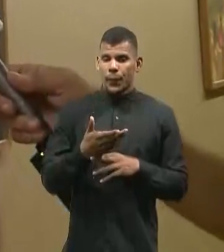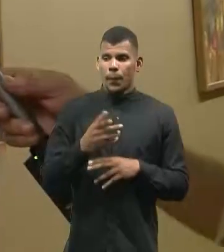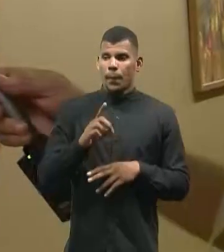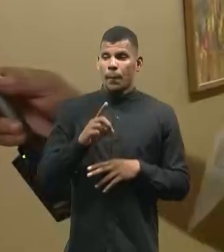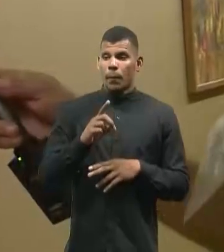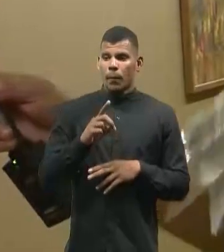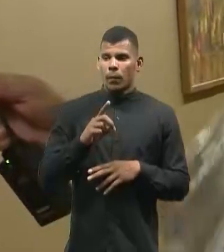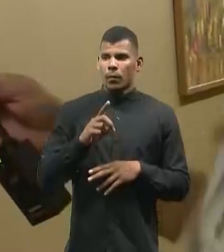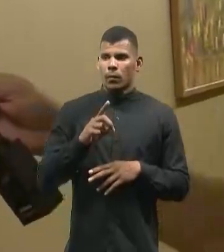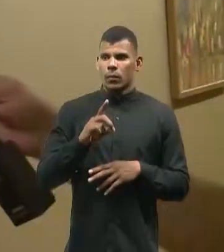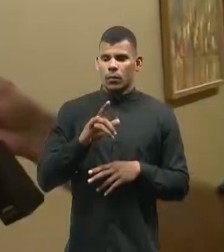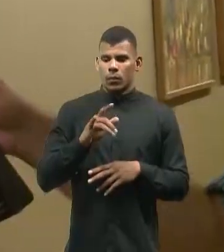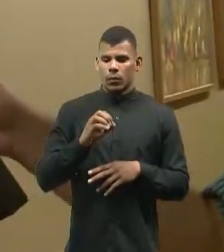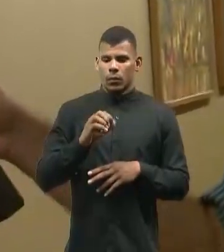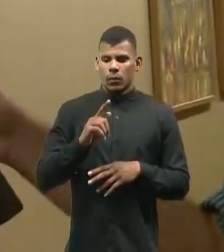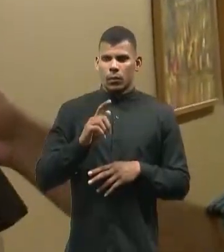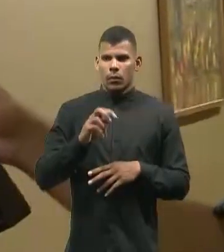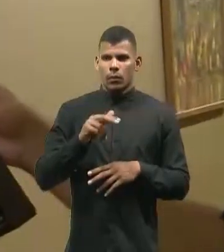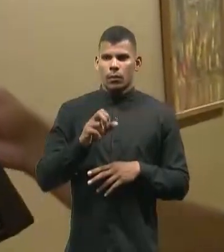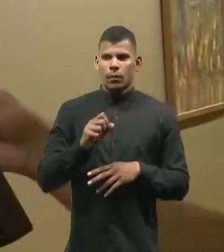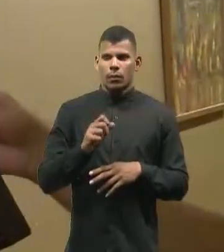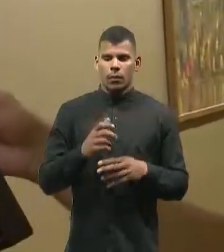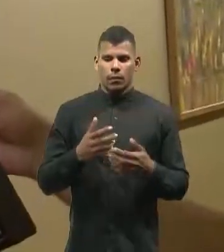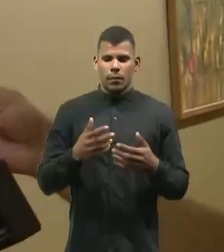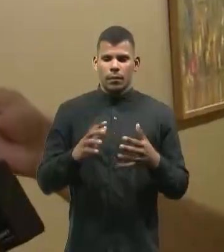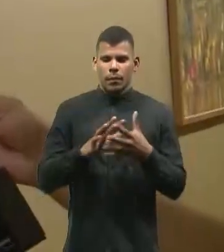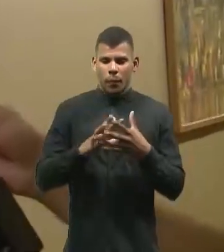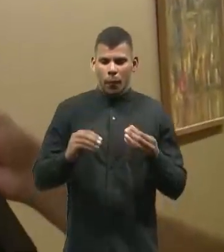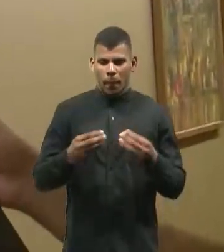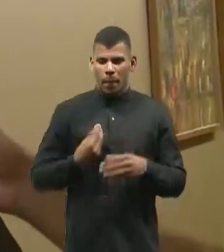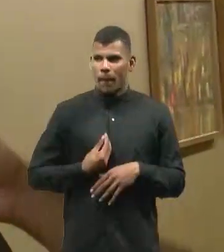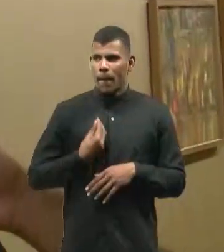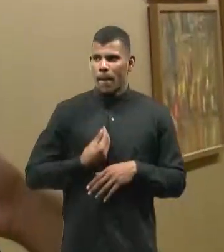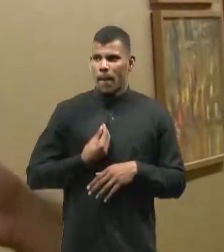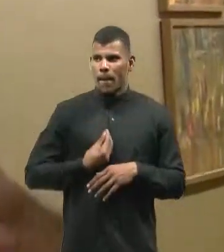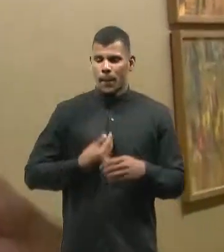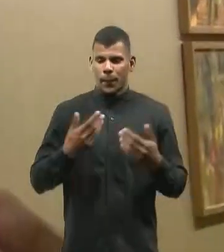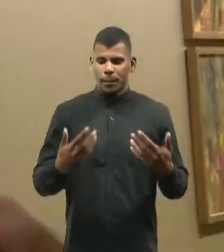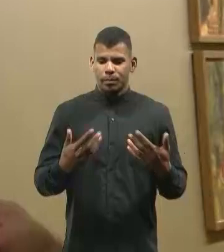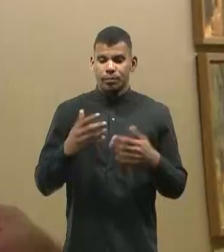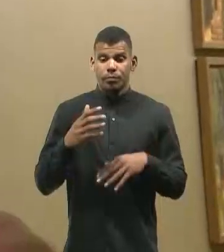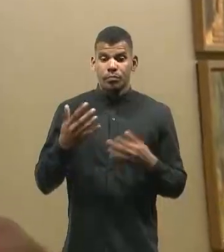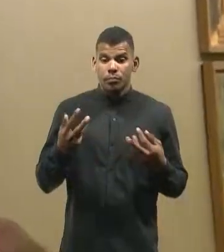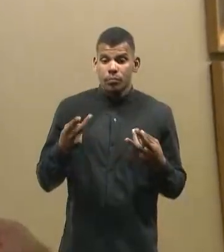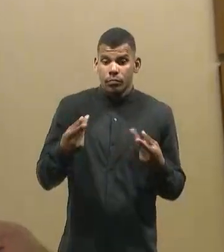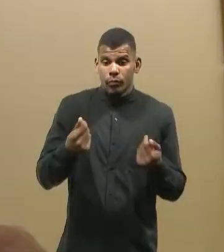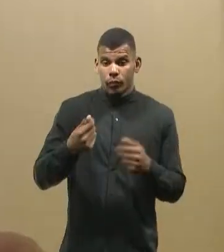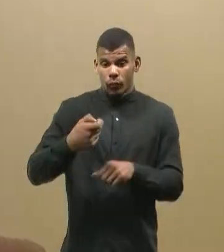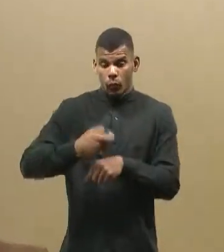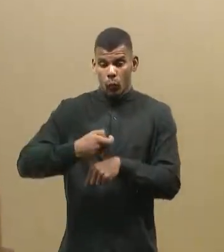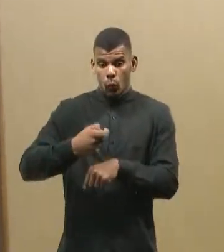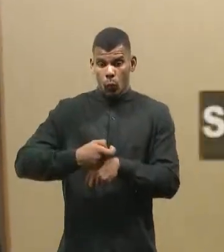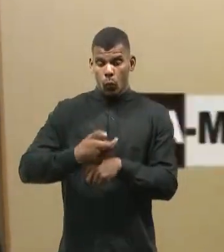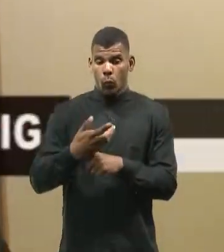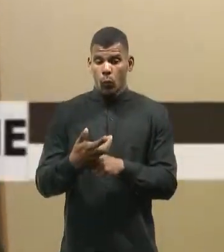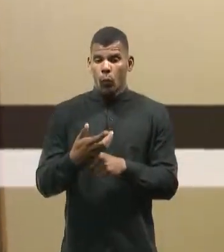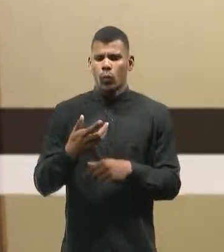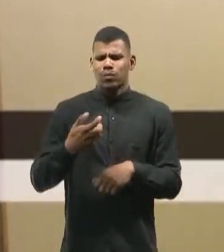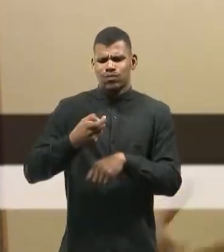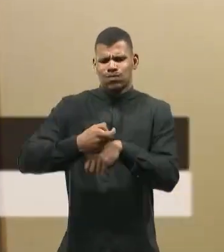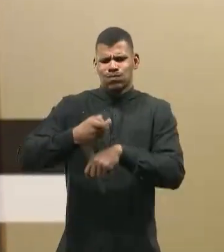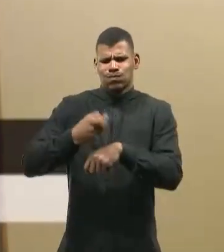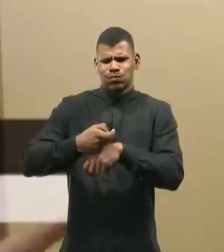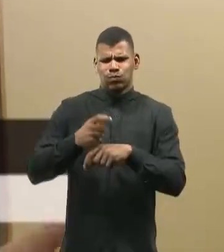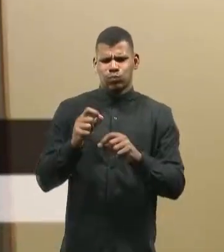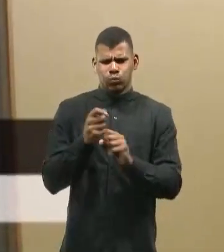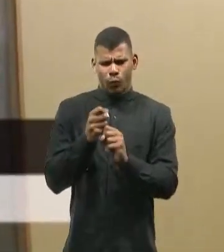ela é um dos componentes essenciais para a cura existencial. Ela oscila entre o sublime e o grosseiro. O grosseiro, porque ela retrata a